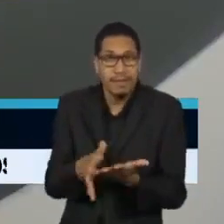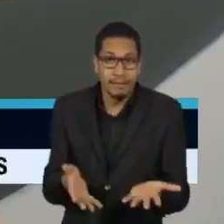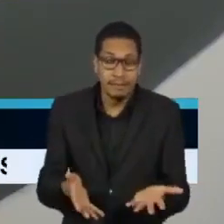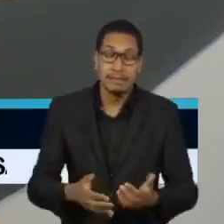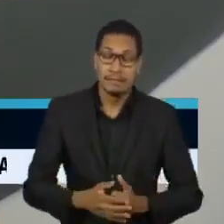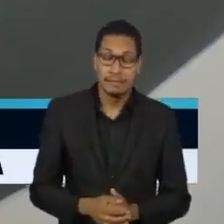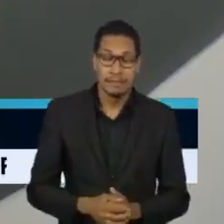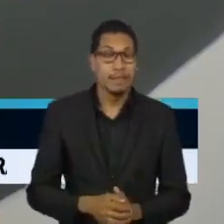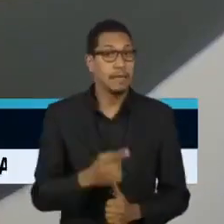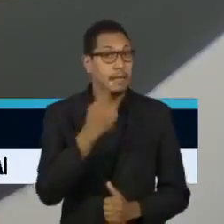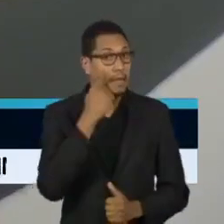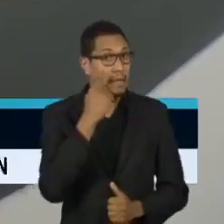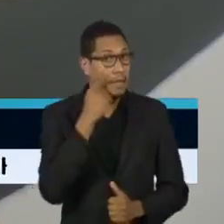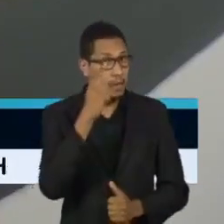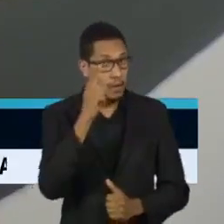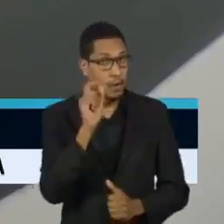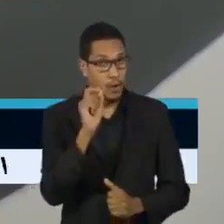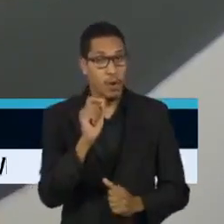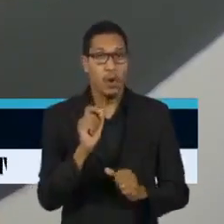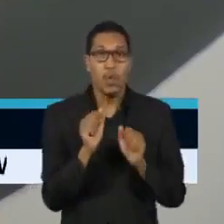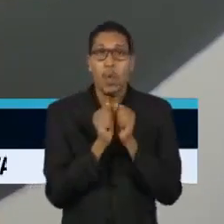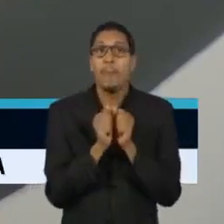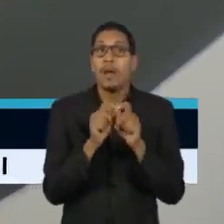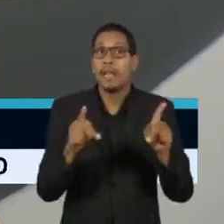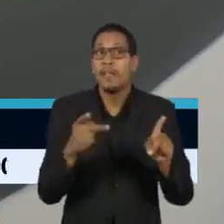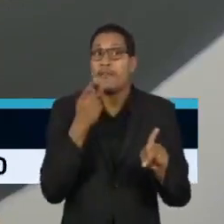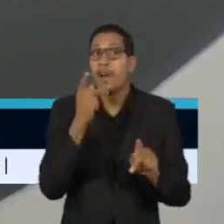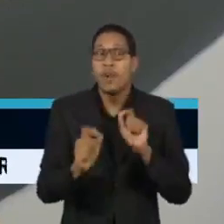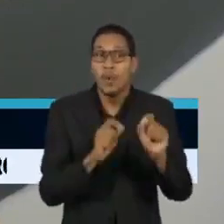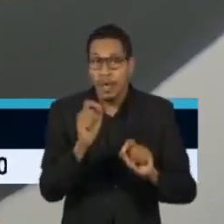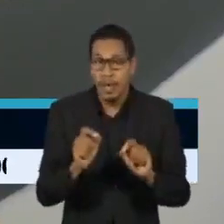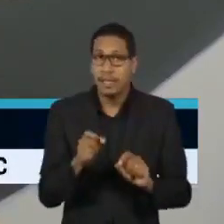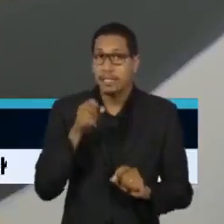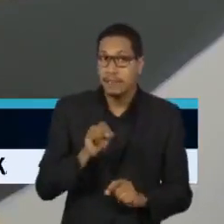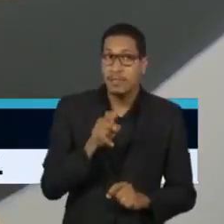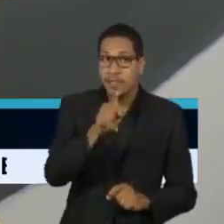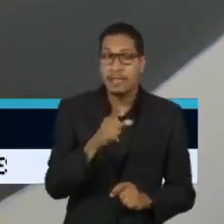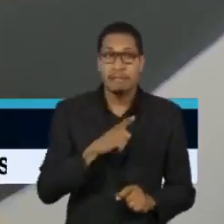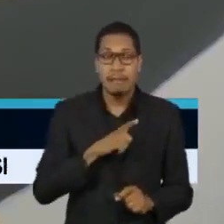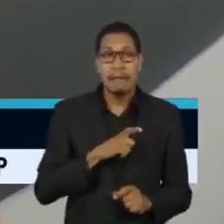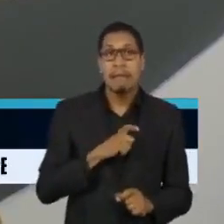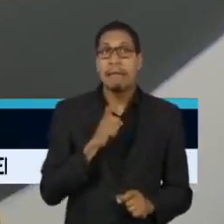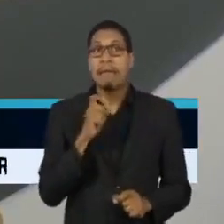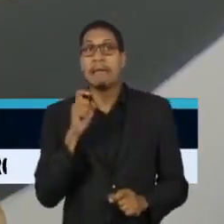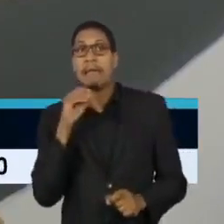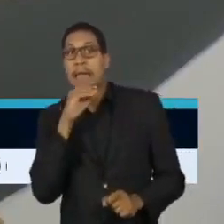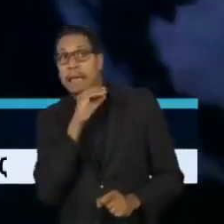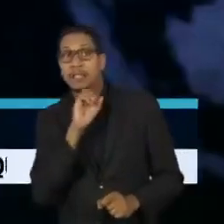escrito que o morno Deus vomita, seja quente ou frio.